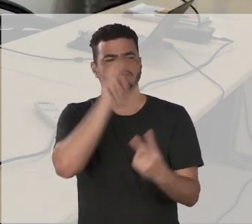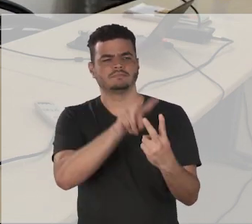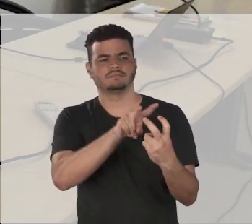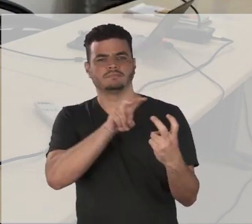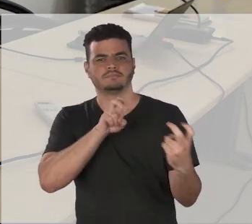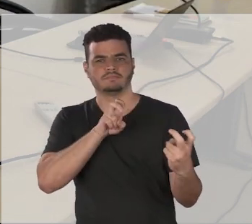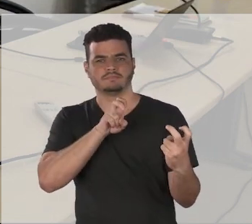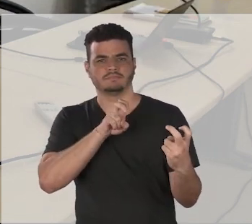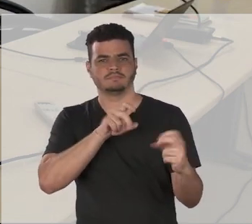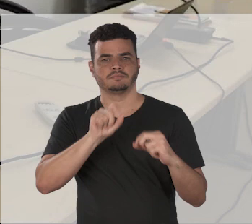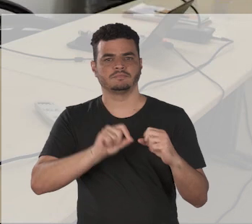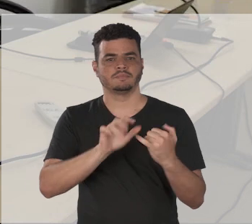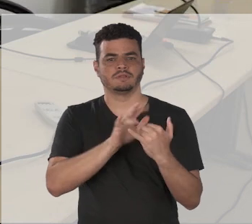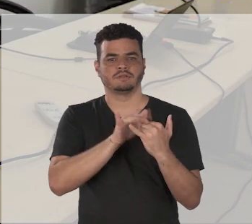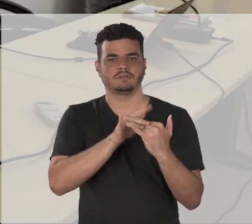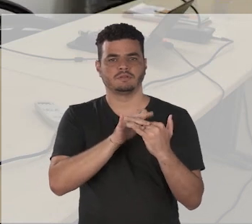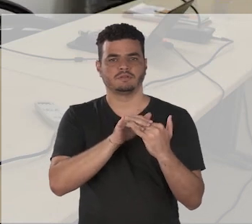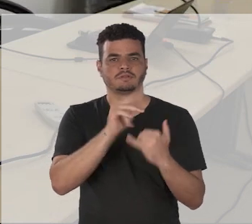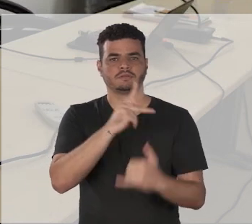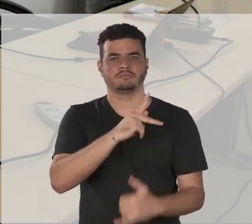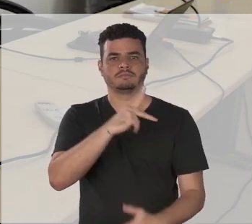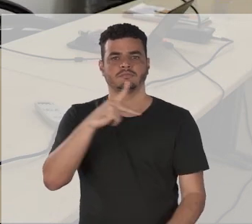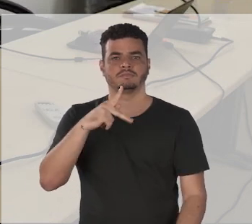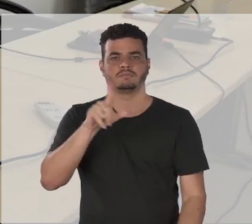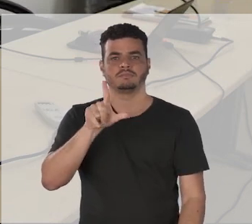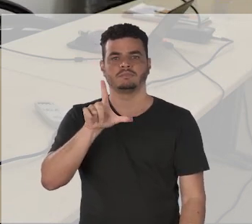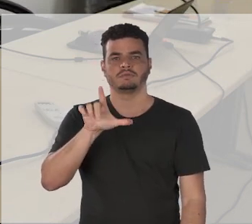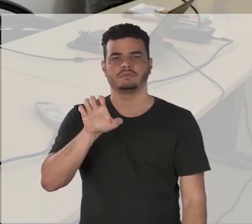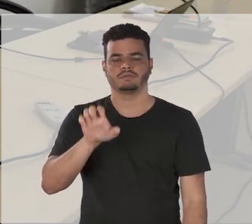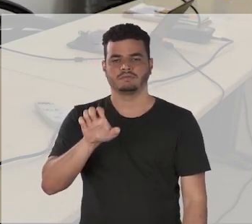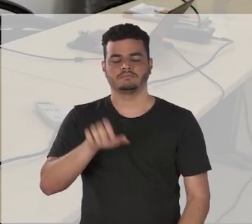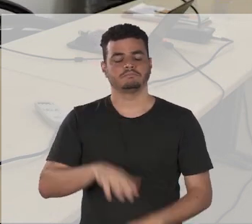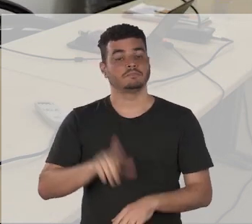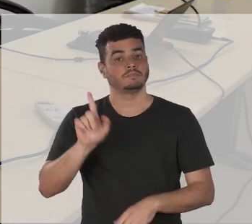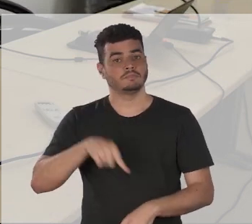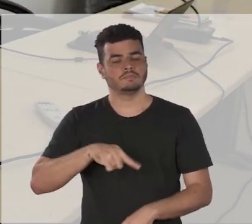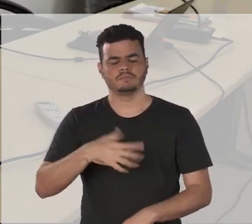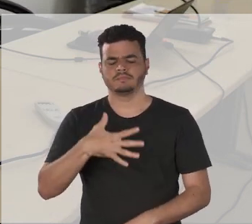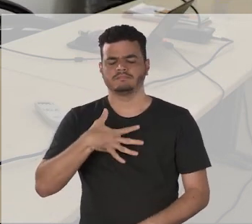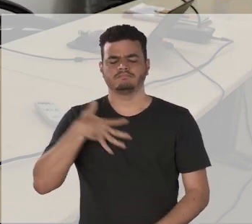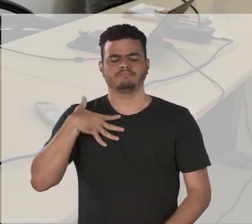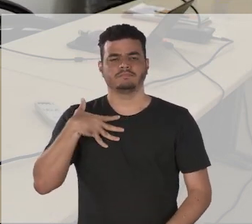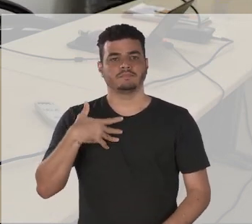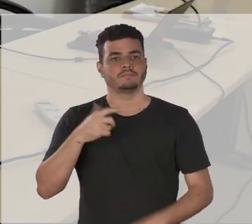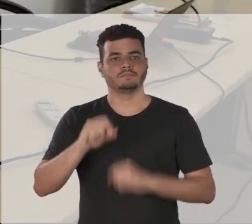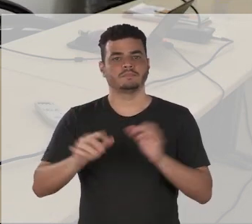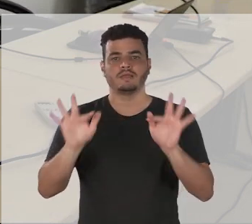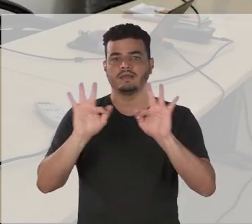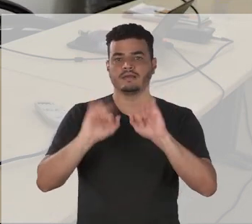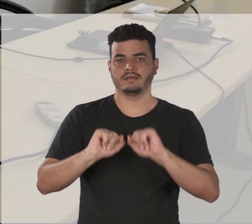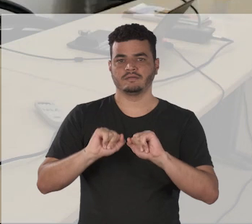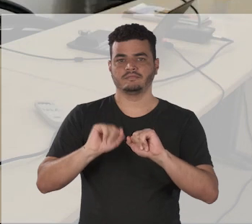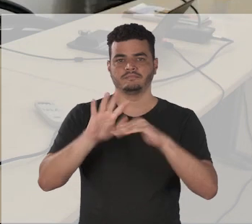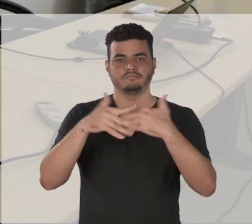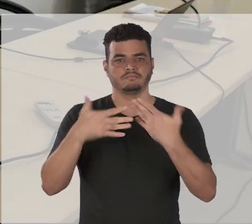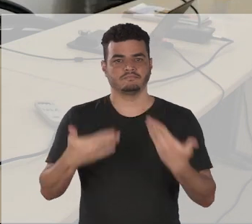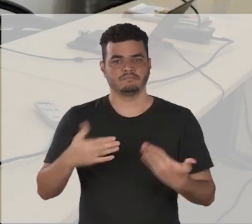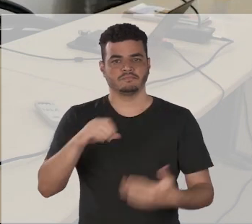no canal do PPGLE. Então, é um prazer fazer a conferência de encerramento do 9º